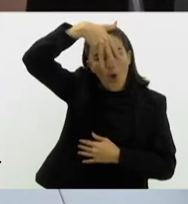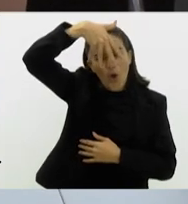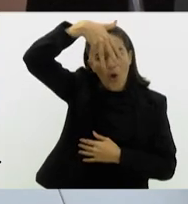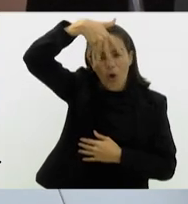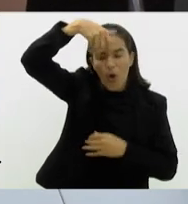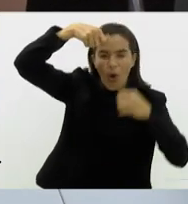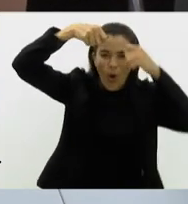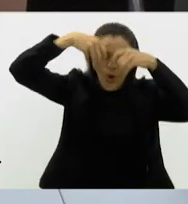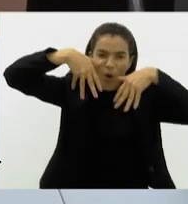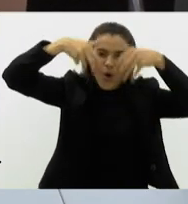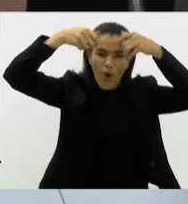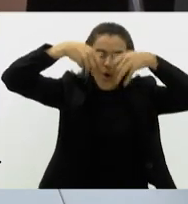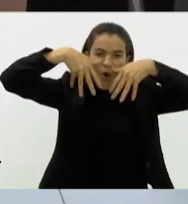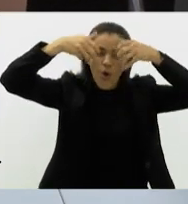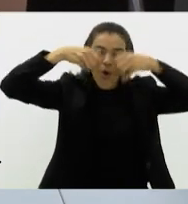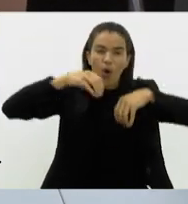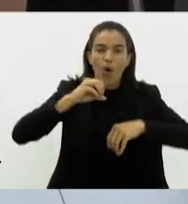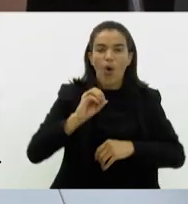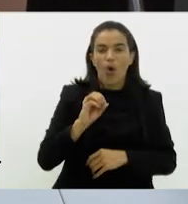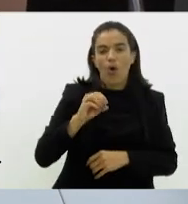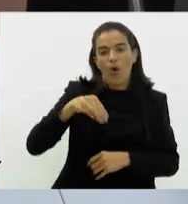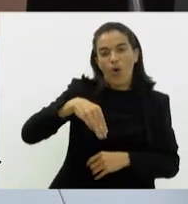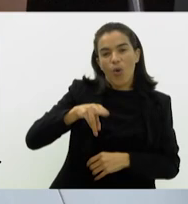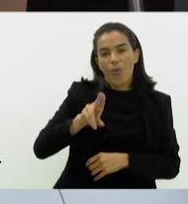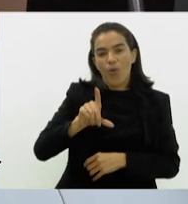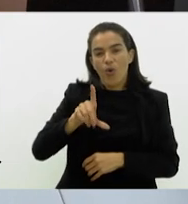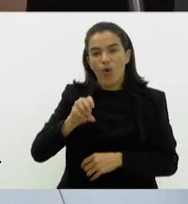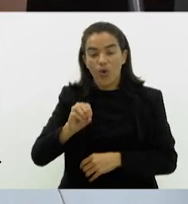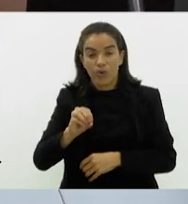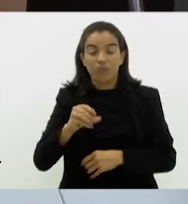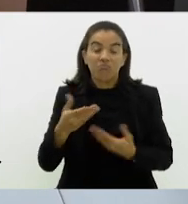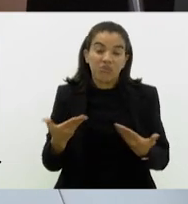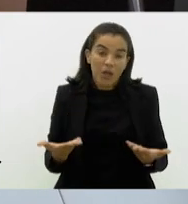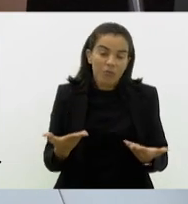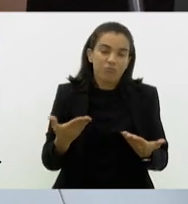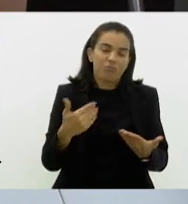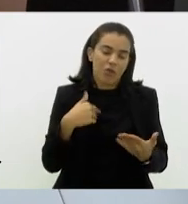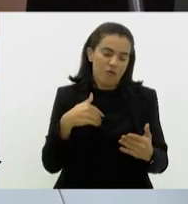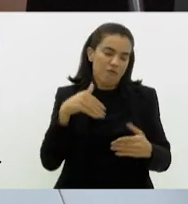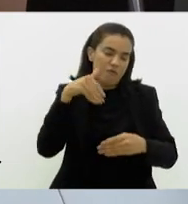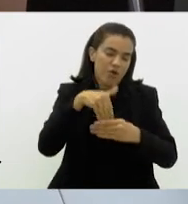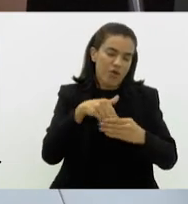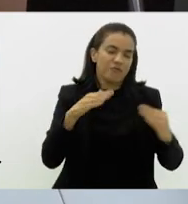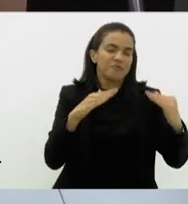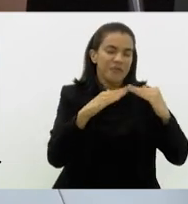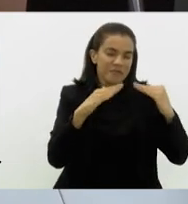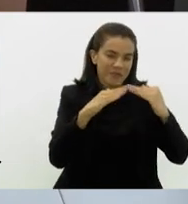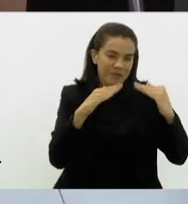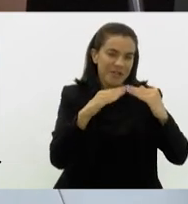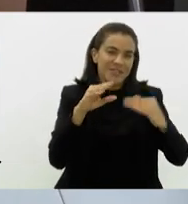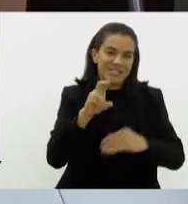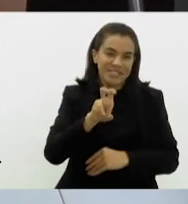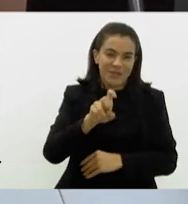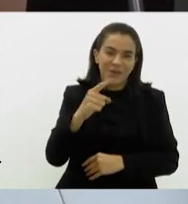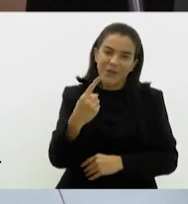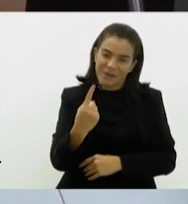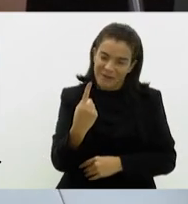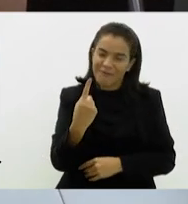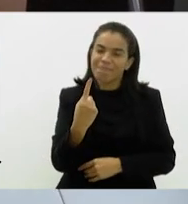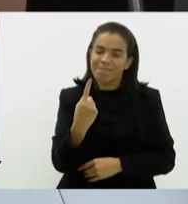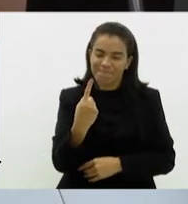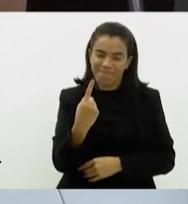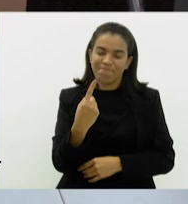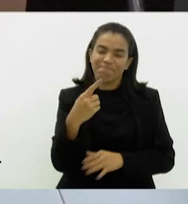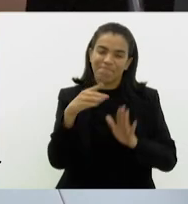incontestável. Então, eu fico aqui muito à vontade de eu estar favorável ao projeto